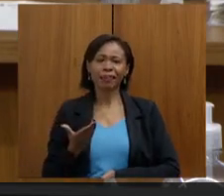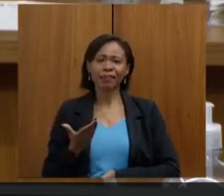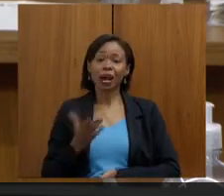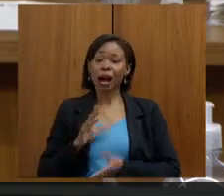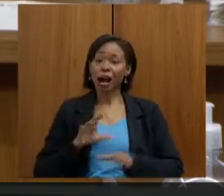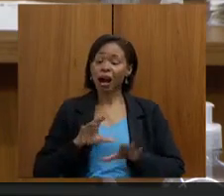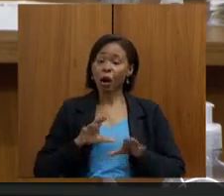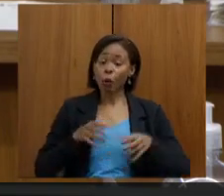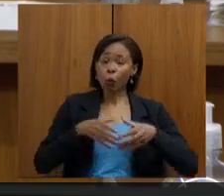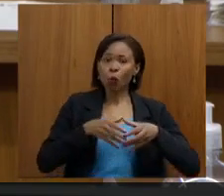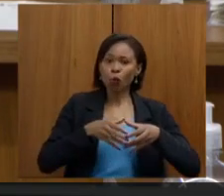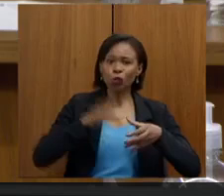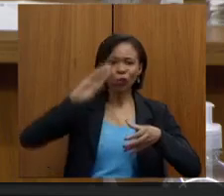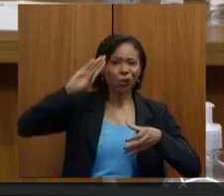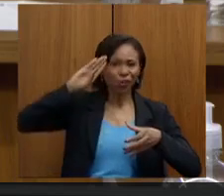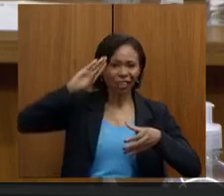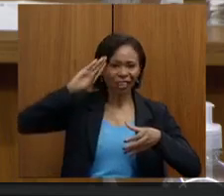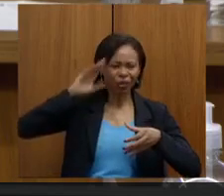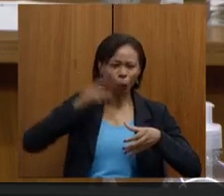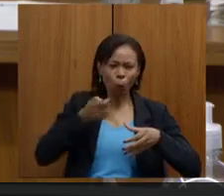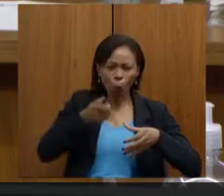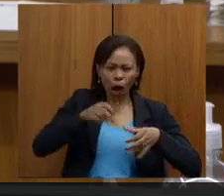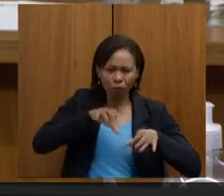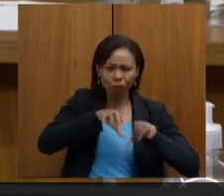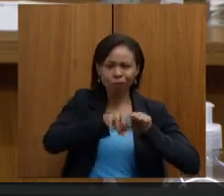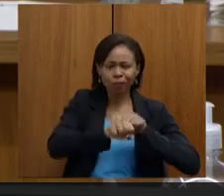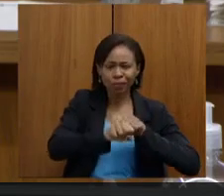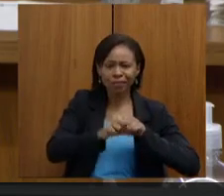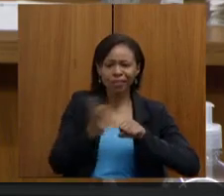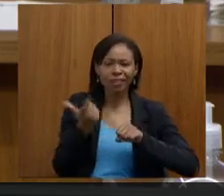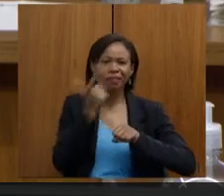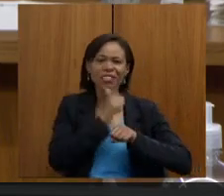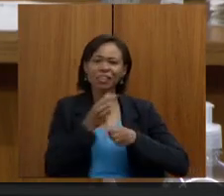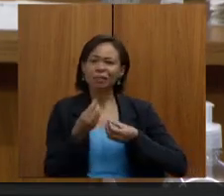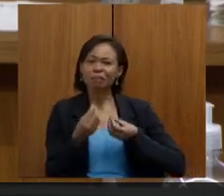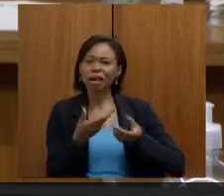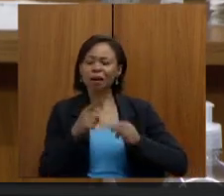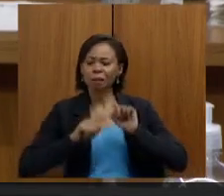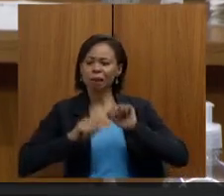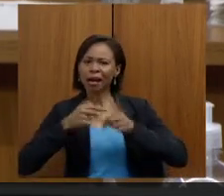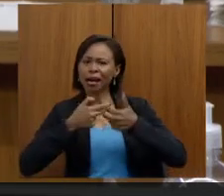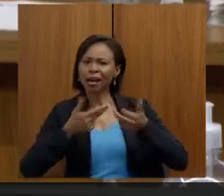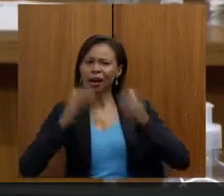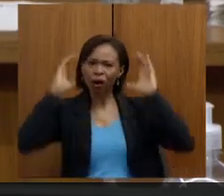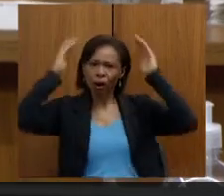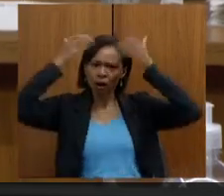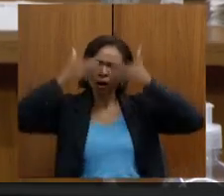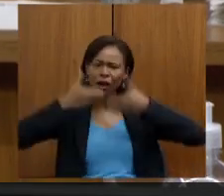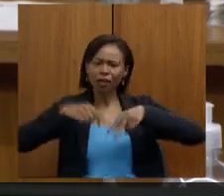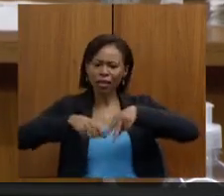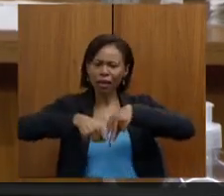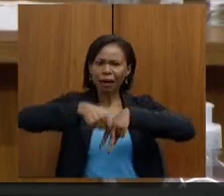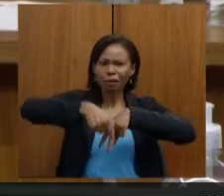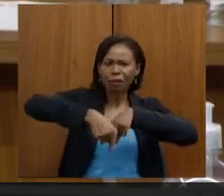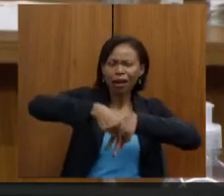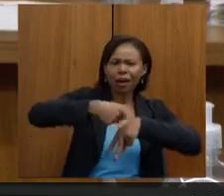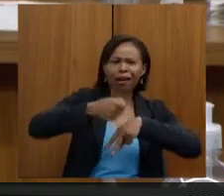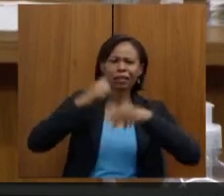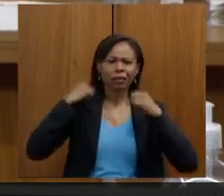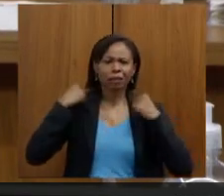recebeu ainda na academia todo seu material capa calça capacete e levou consigo